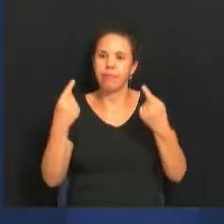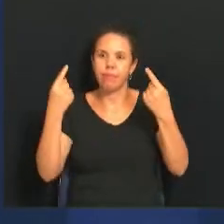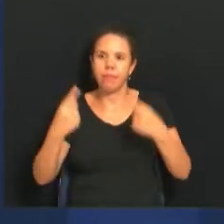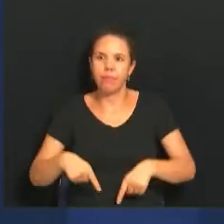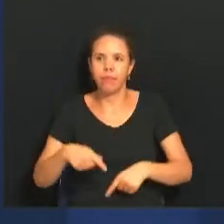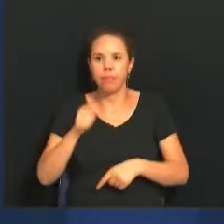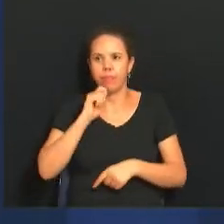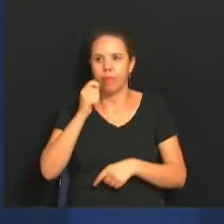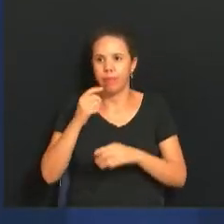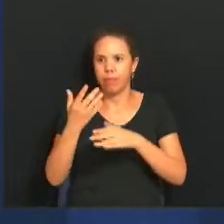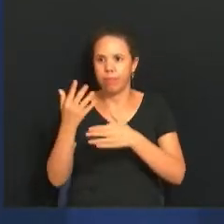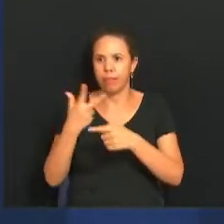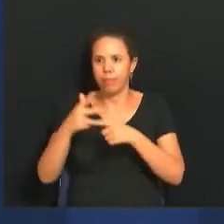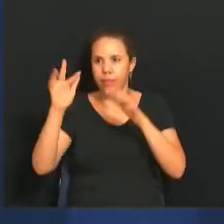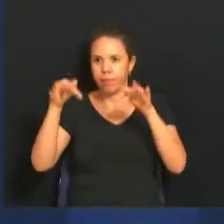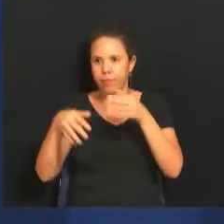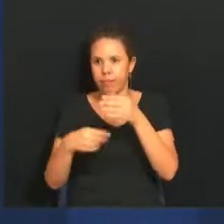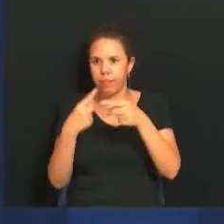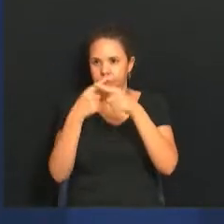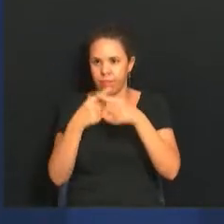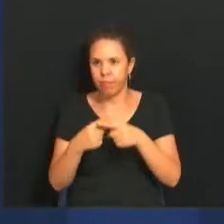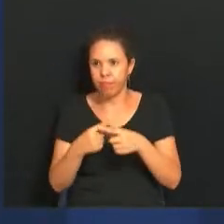na semifinal da competição.